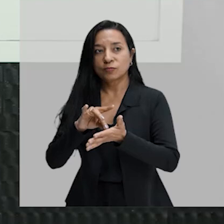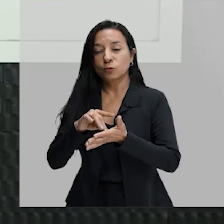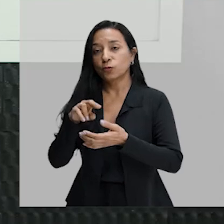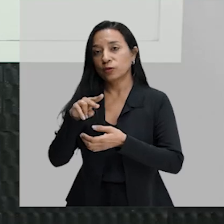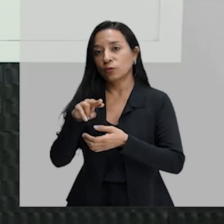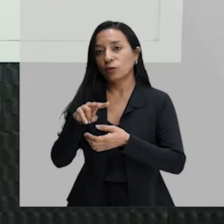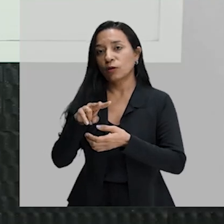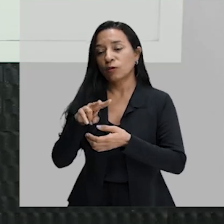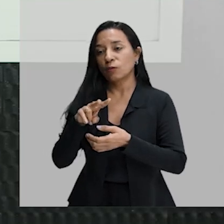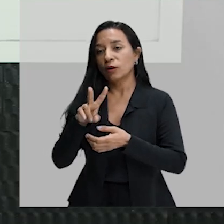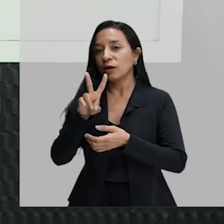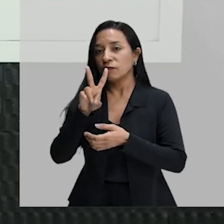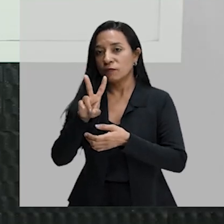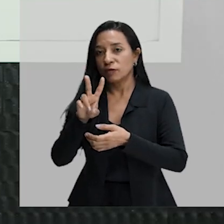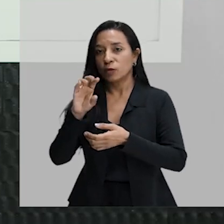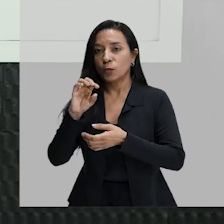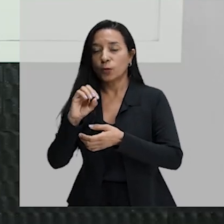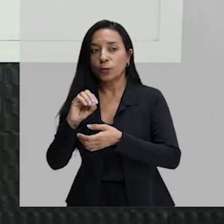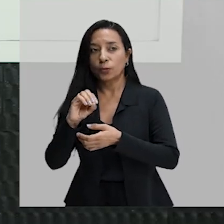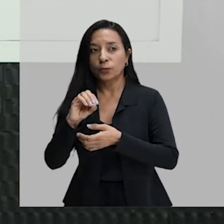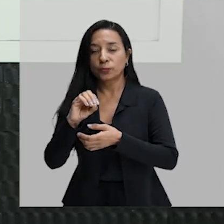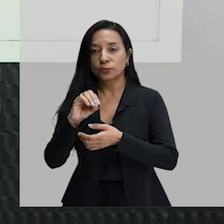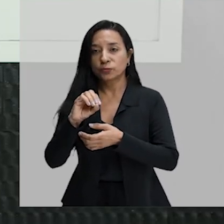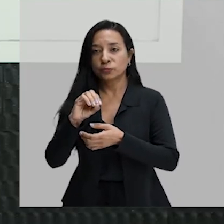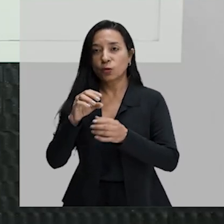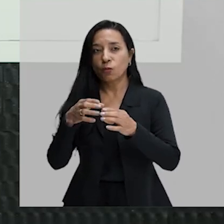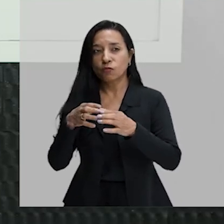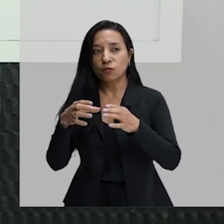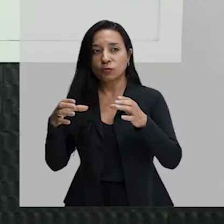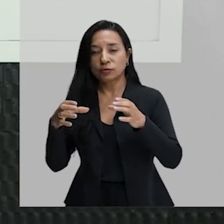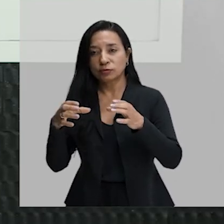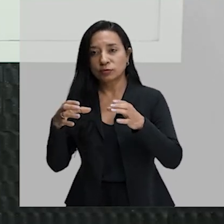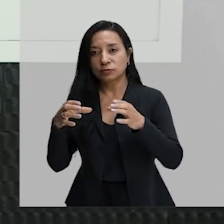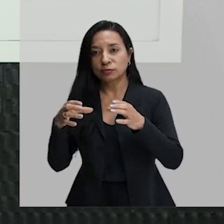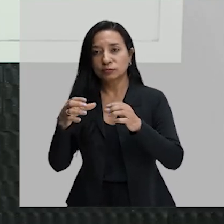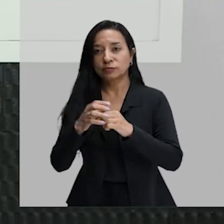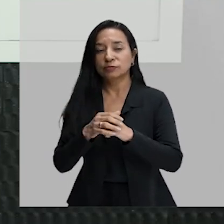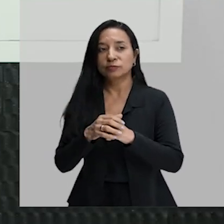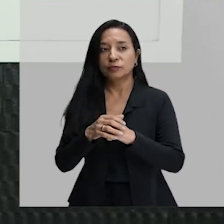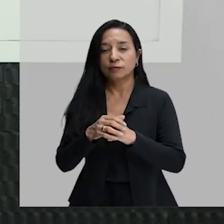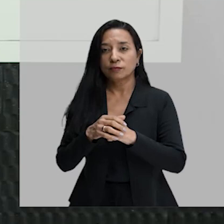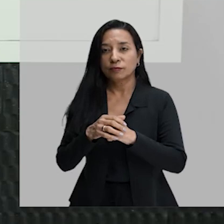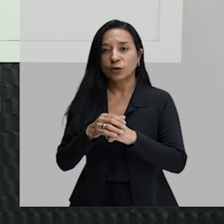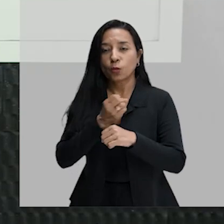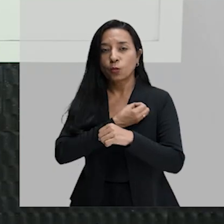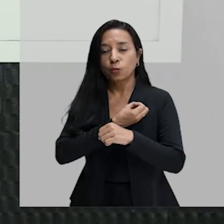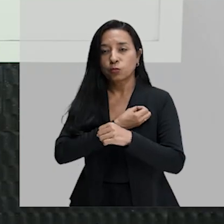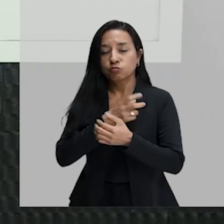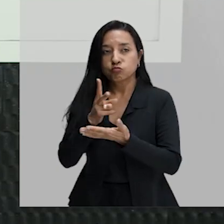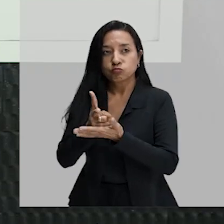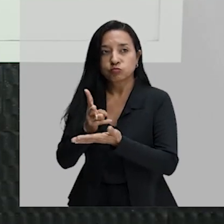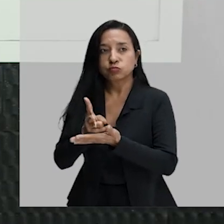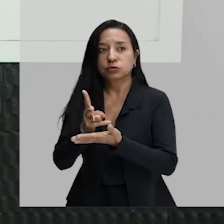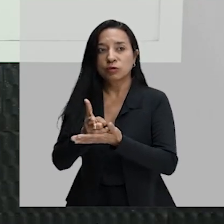né? No caso, o coeficiente do líquido, vezes a variação da temperatura, né,